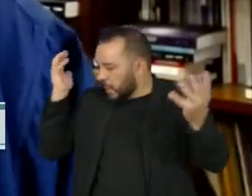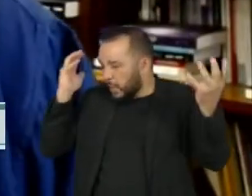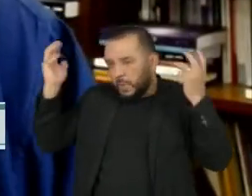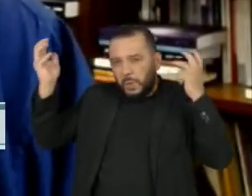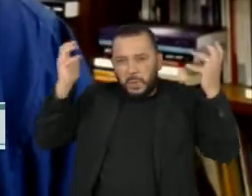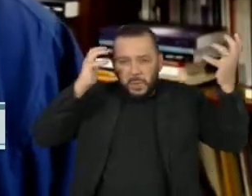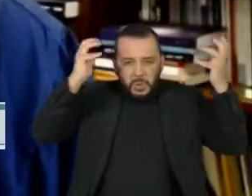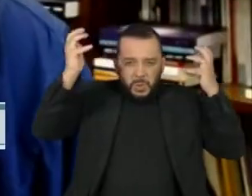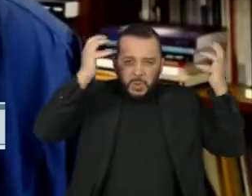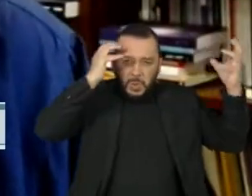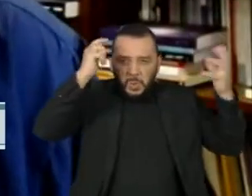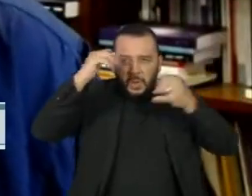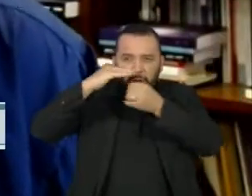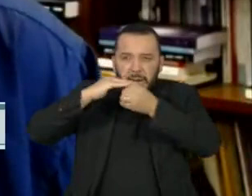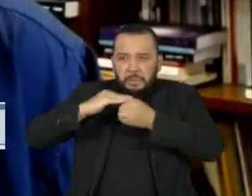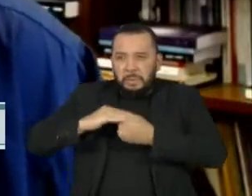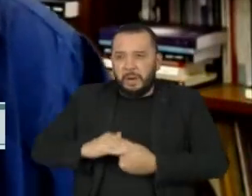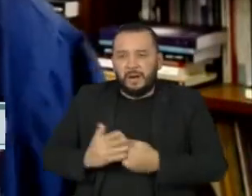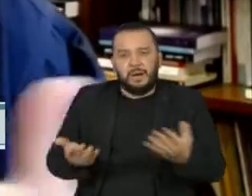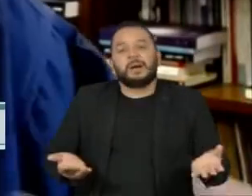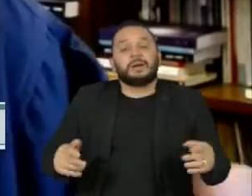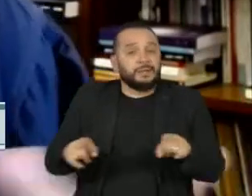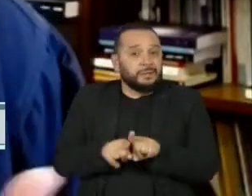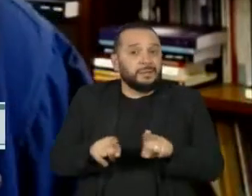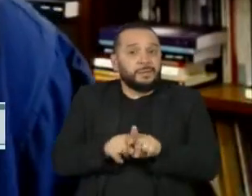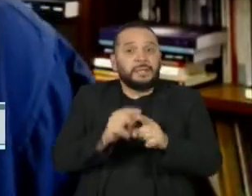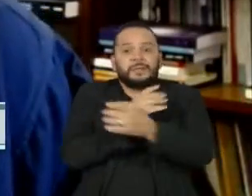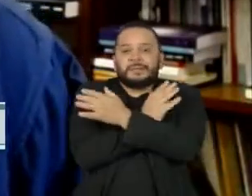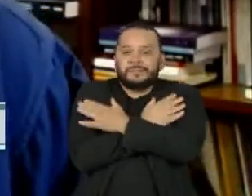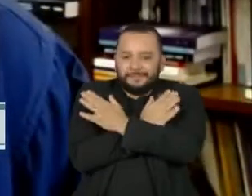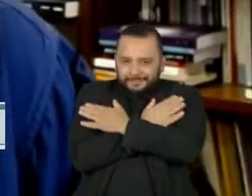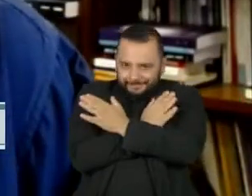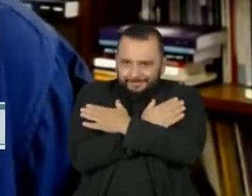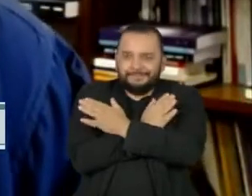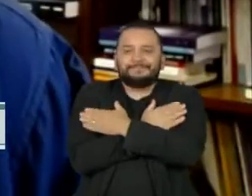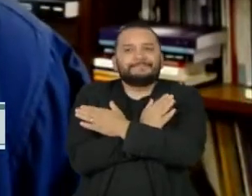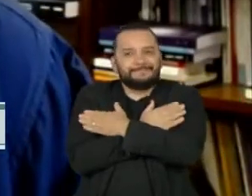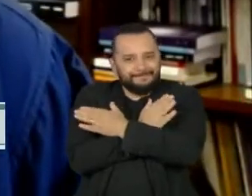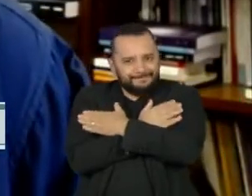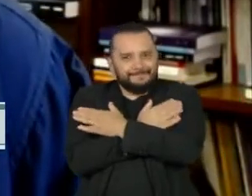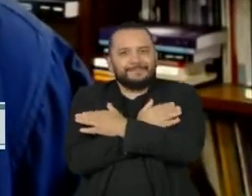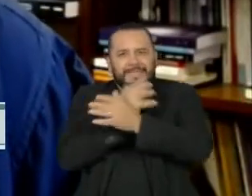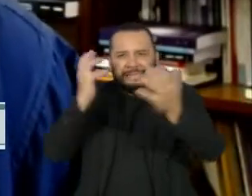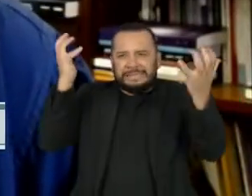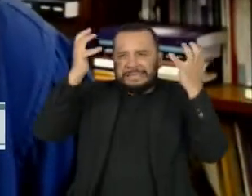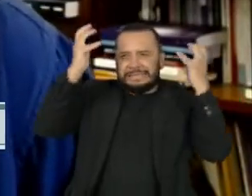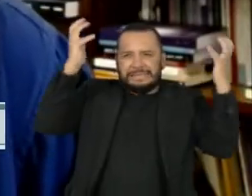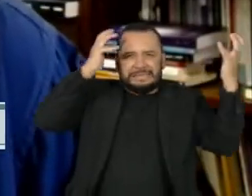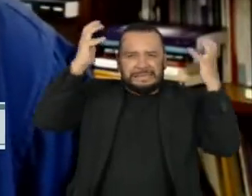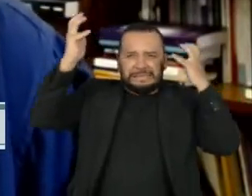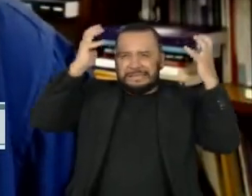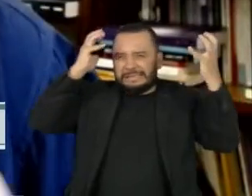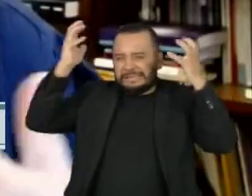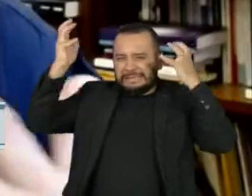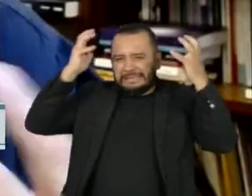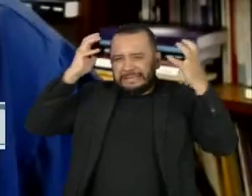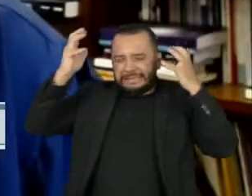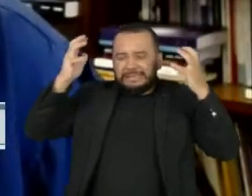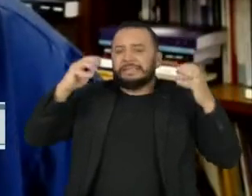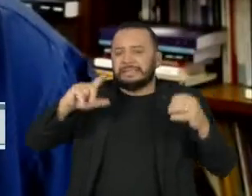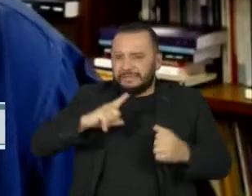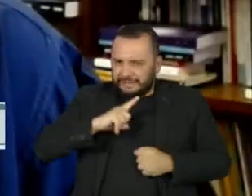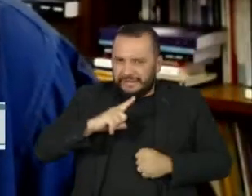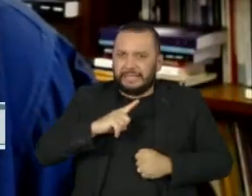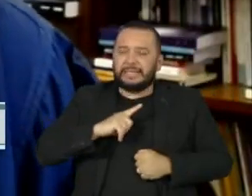falar no desemprego como uma condição sistemicamente adversa para a saúde mental, né? Porque,